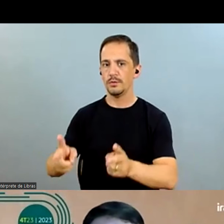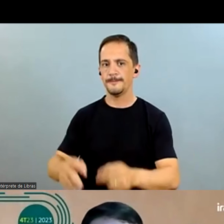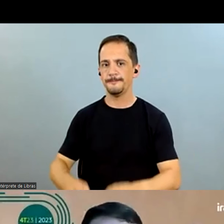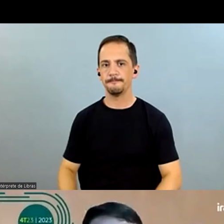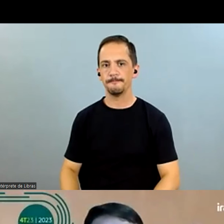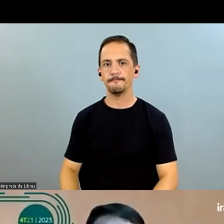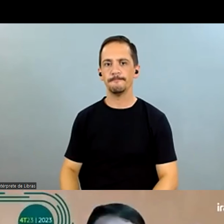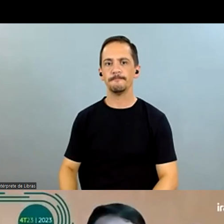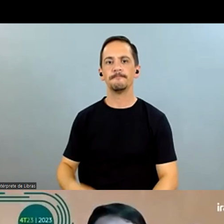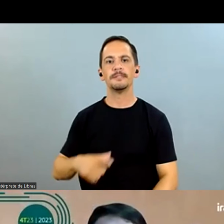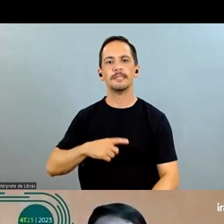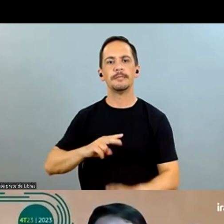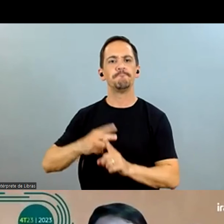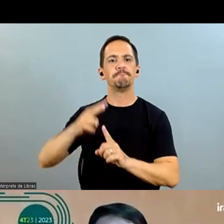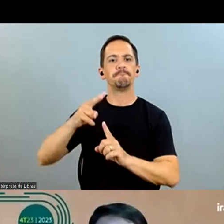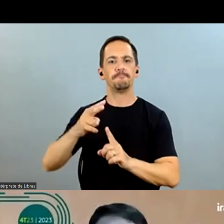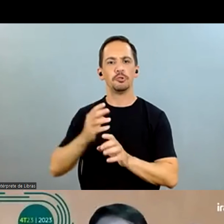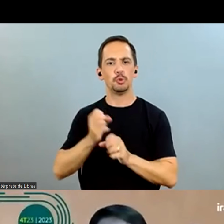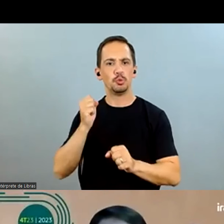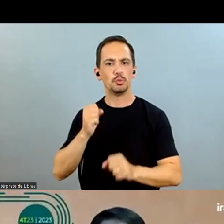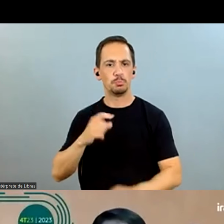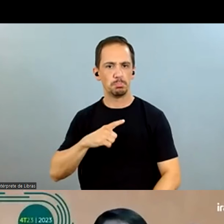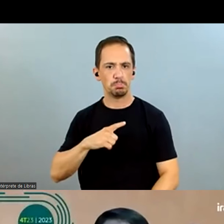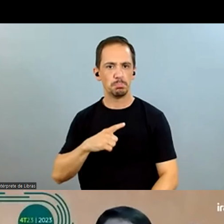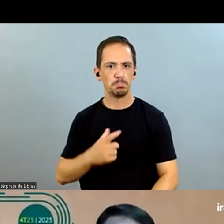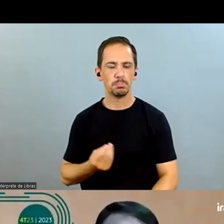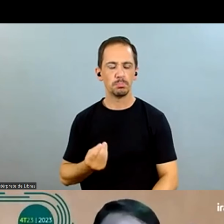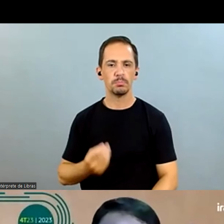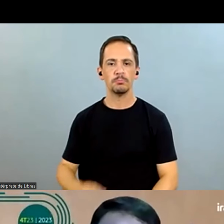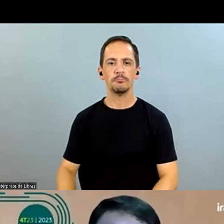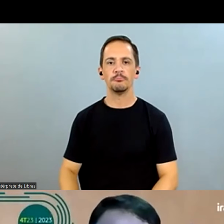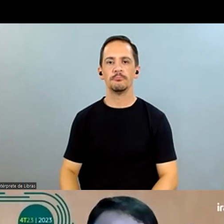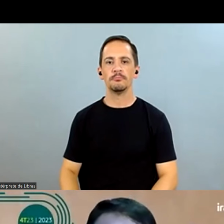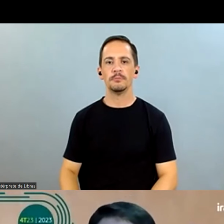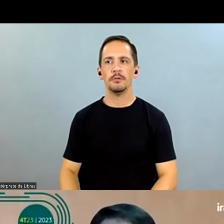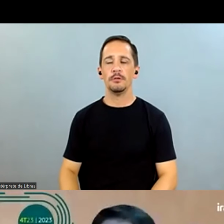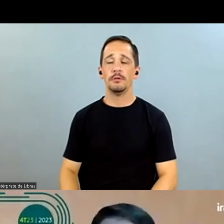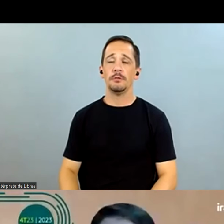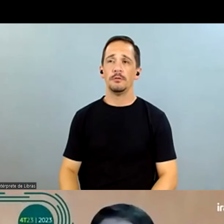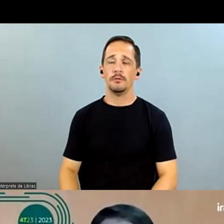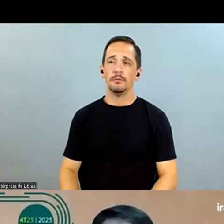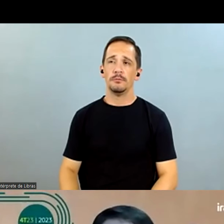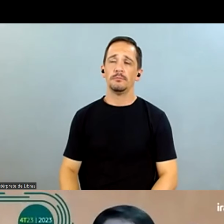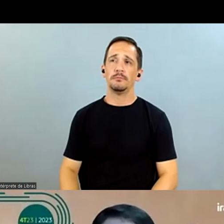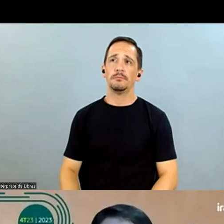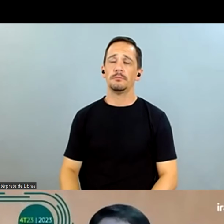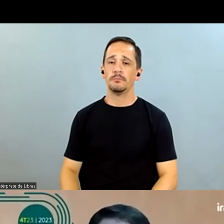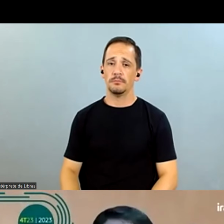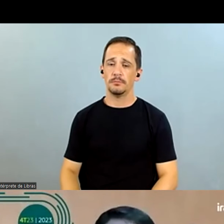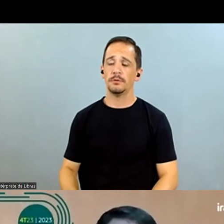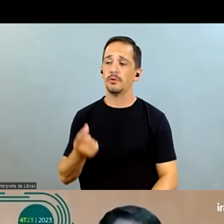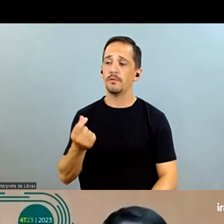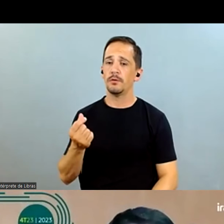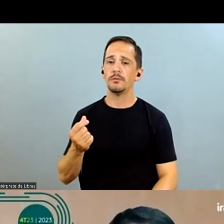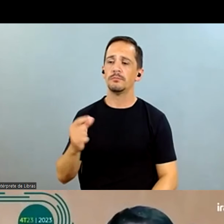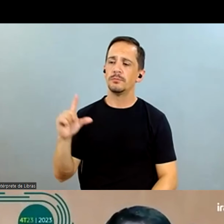ano fado é na realidade assim pode até ter que tenha tem alguma queda de preços ainda no primeiro